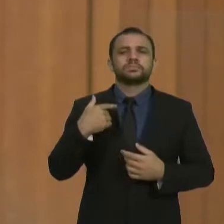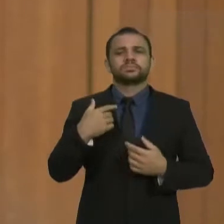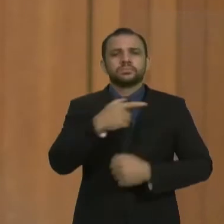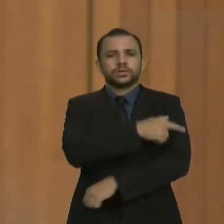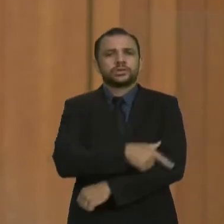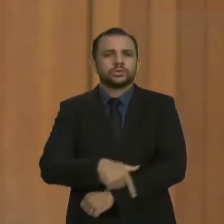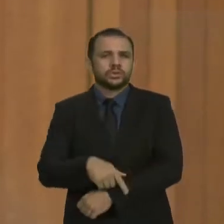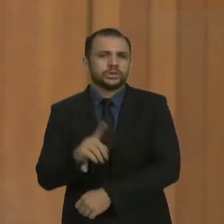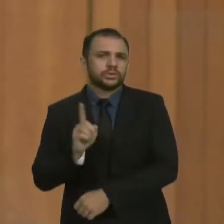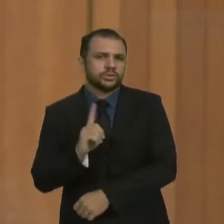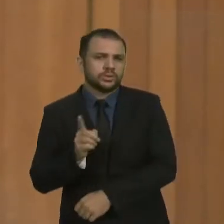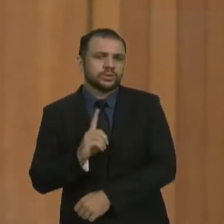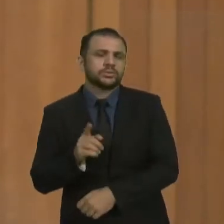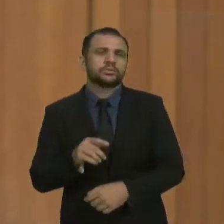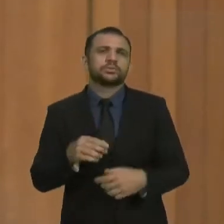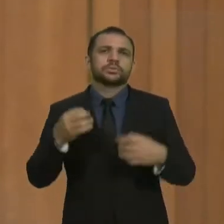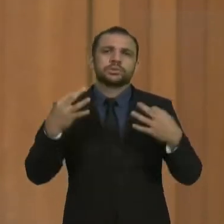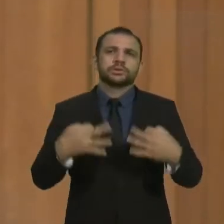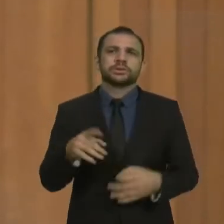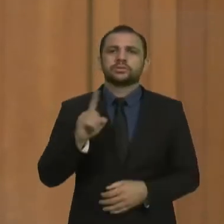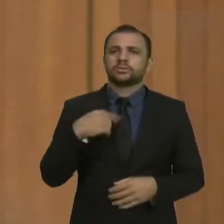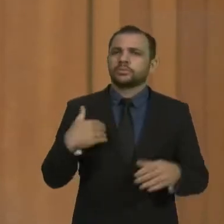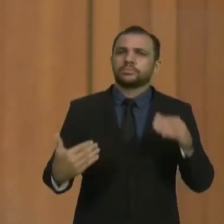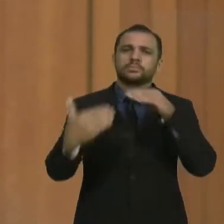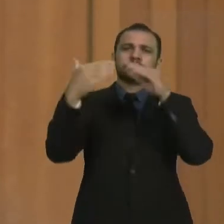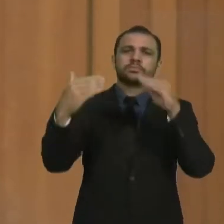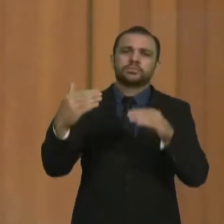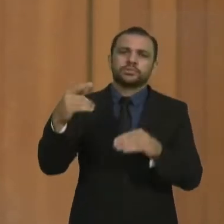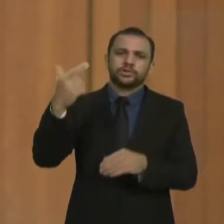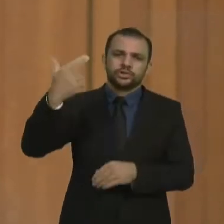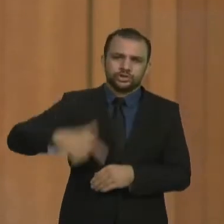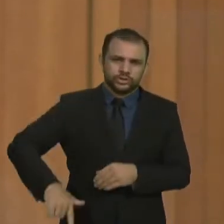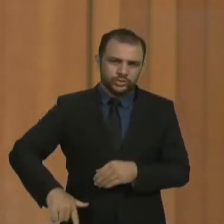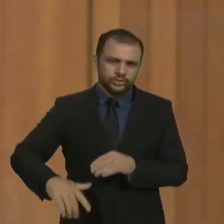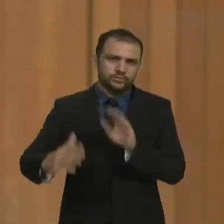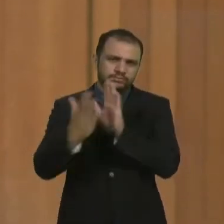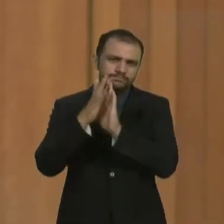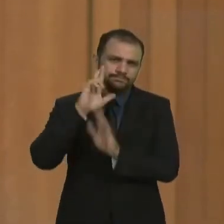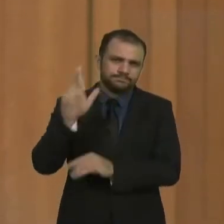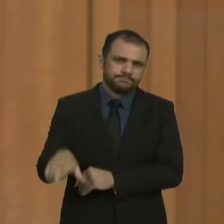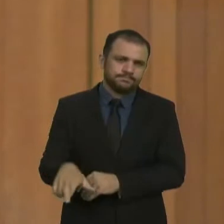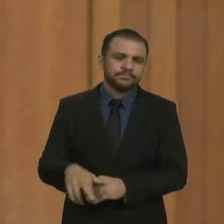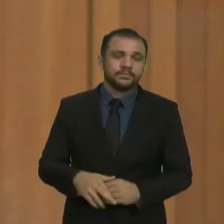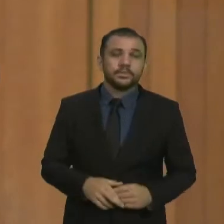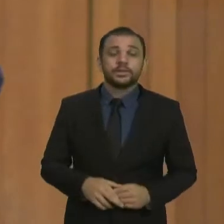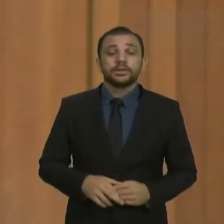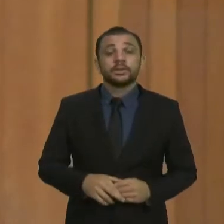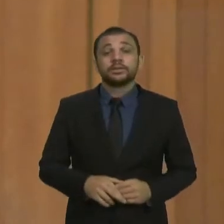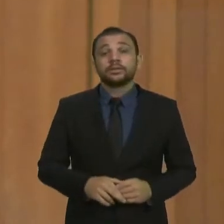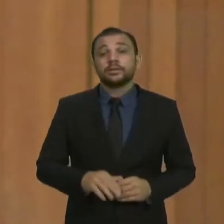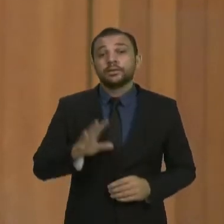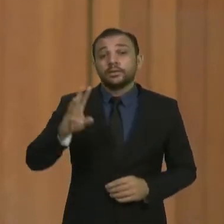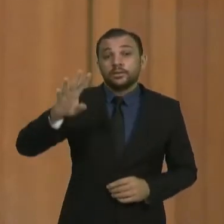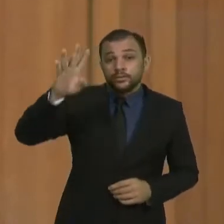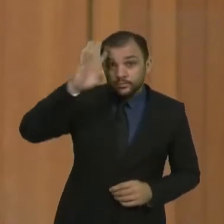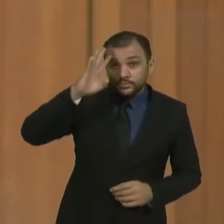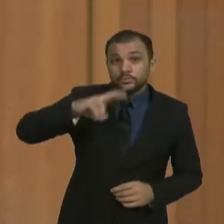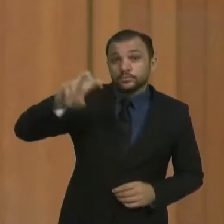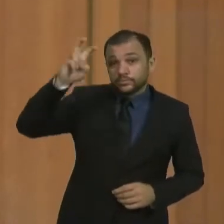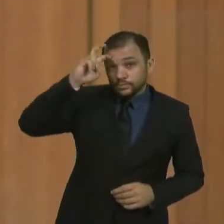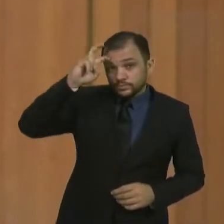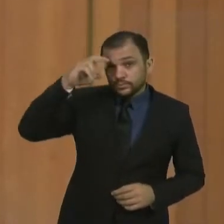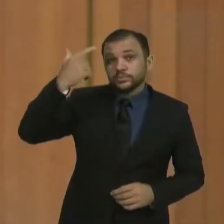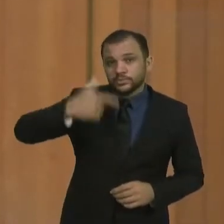apropriada, e rebati na mesma altura o deputado Rafael Leitor. Na quarta e na quinta-feira, trouxe o assunto à tribuna Assembleia